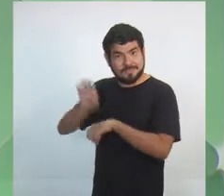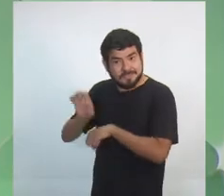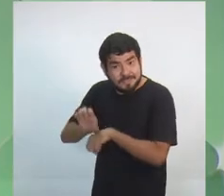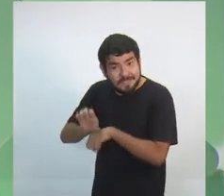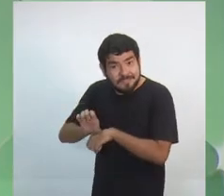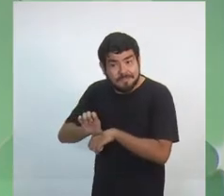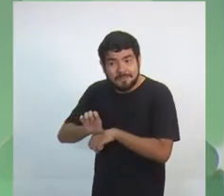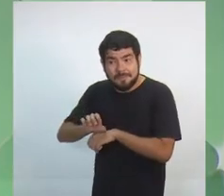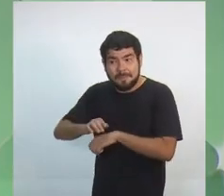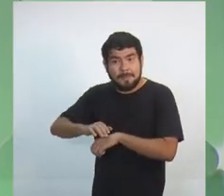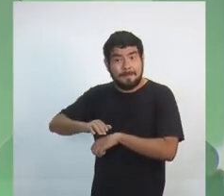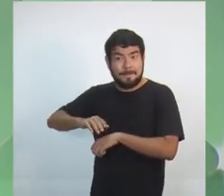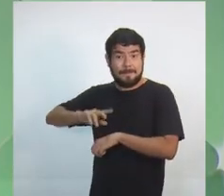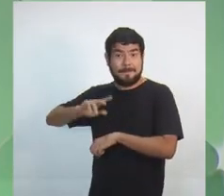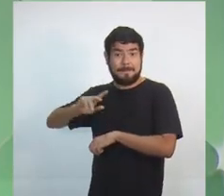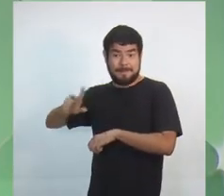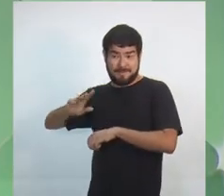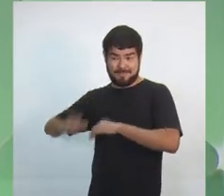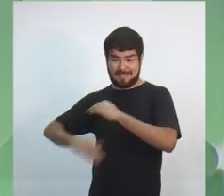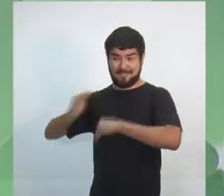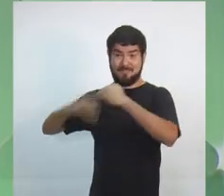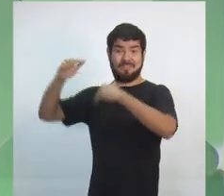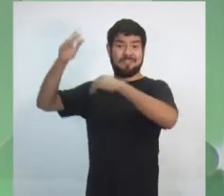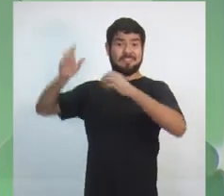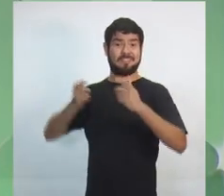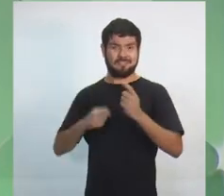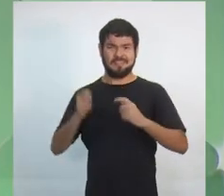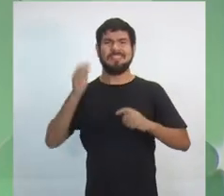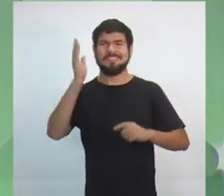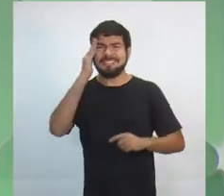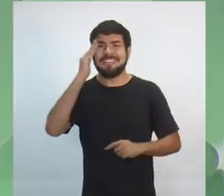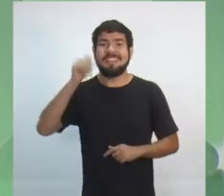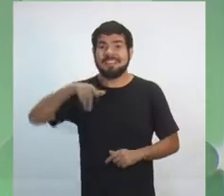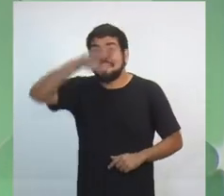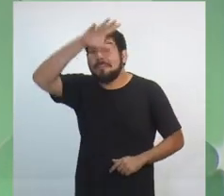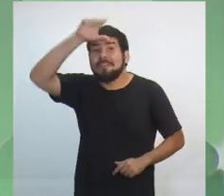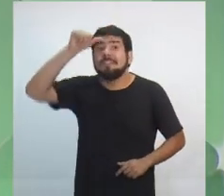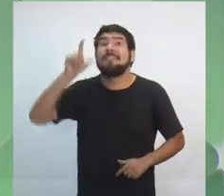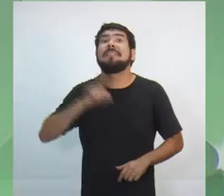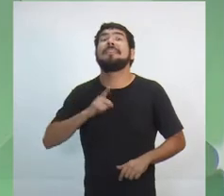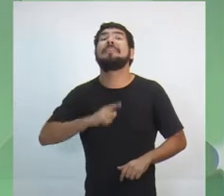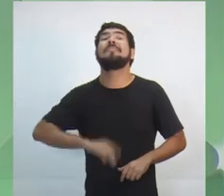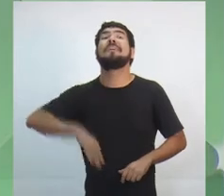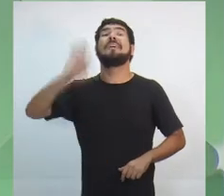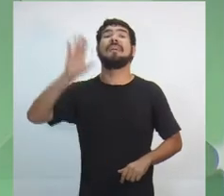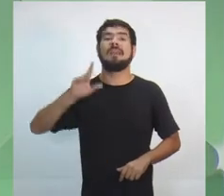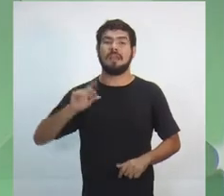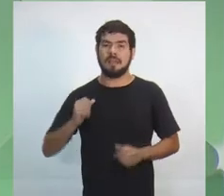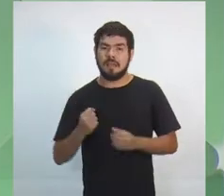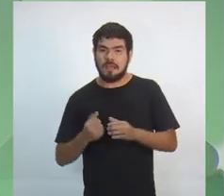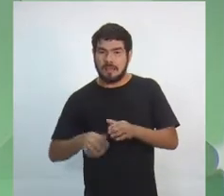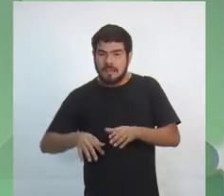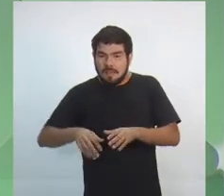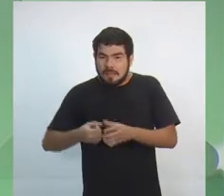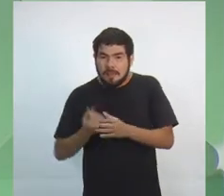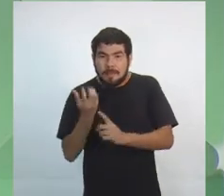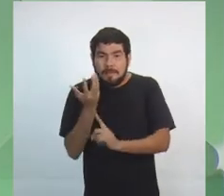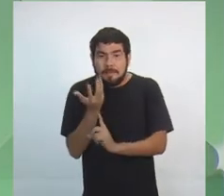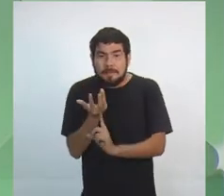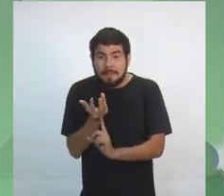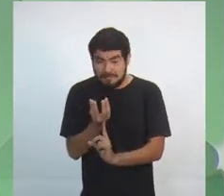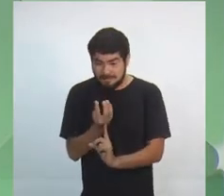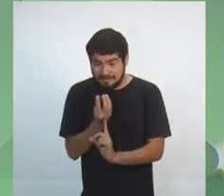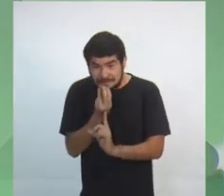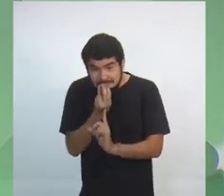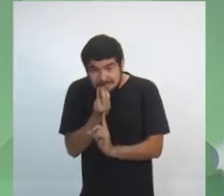econômico. Nós sabemos que nós temos aqui plantas medicinais que podem ser transformadas em fitofármacos,